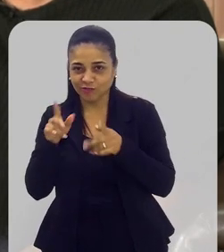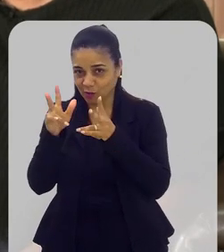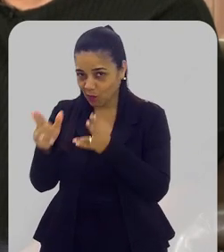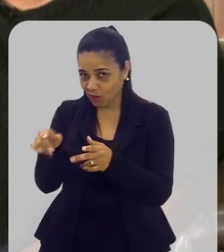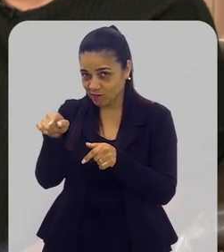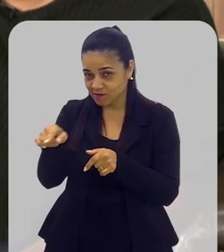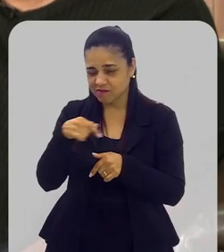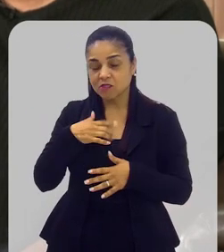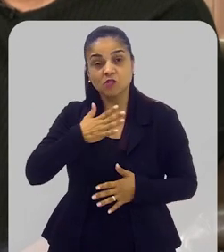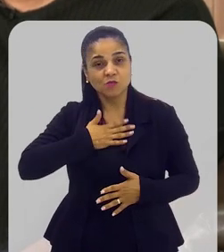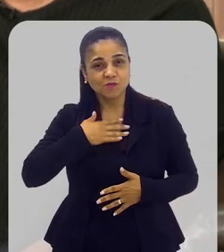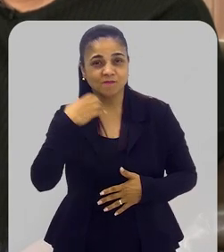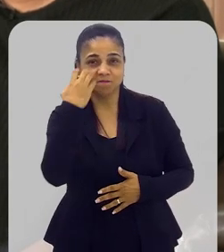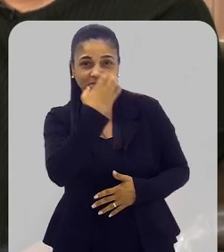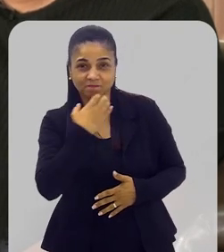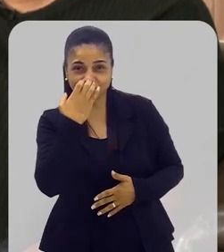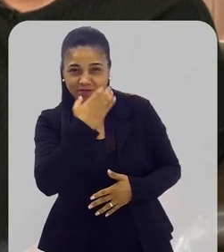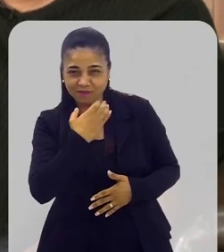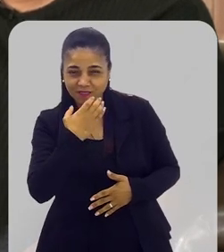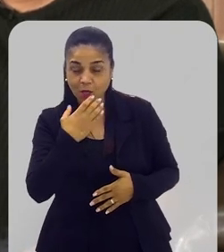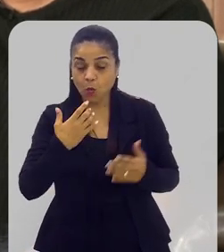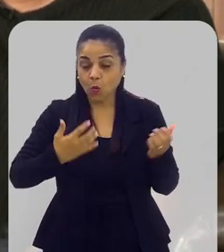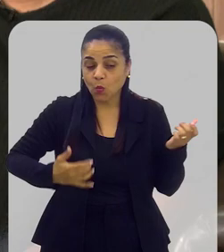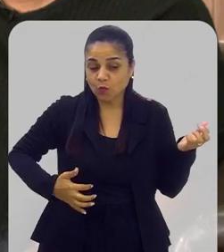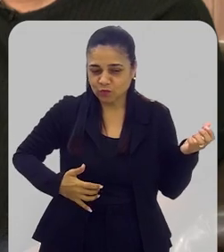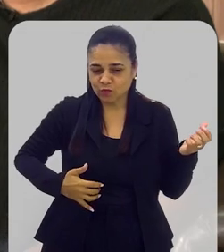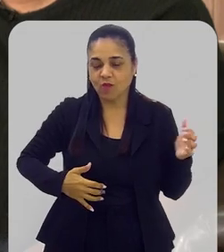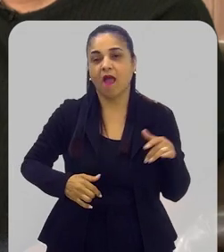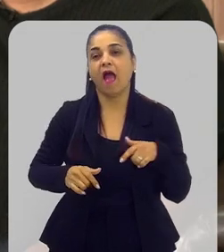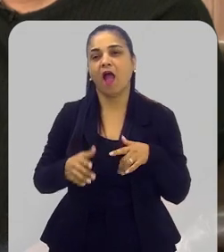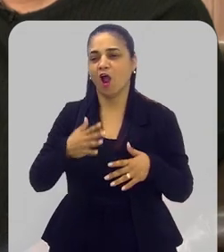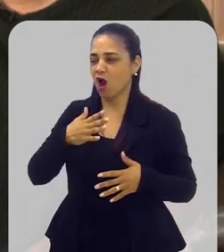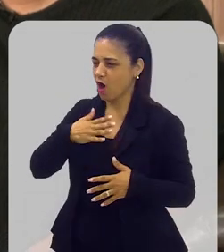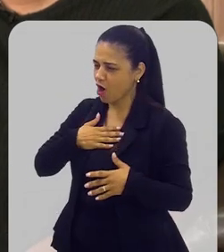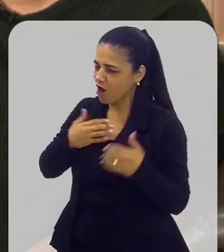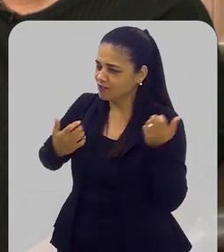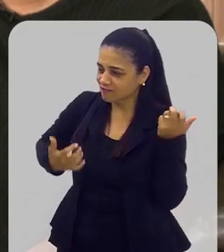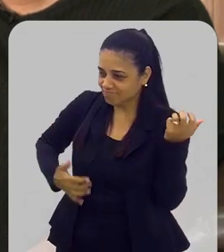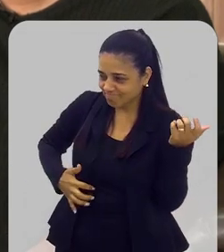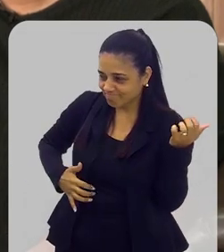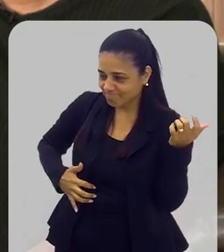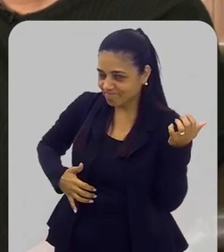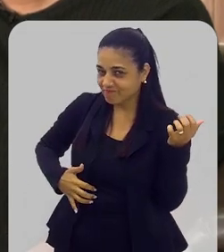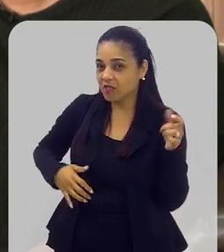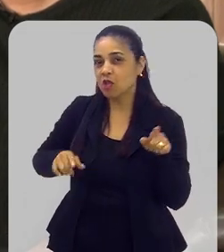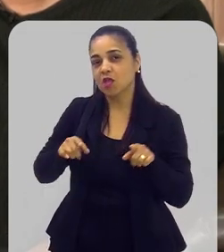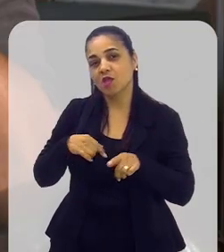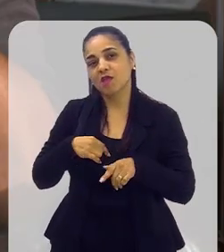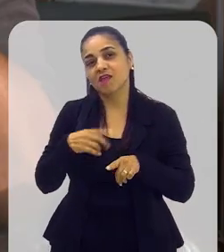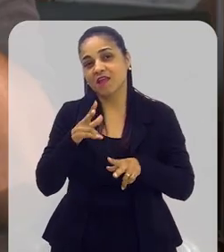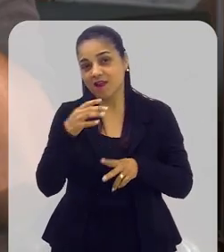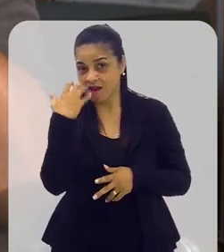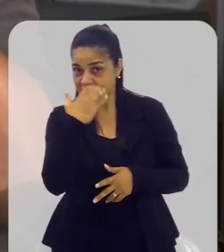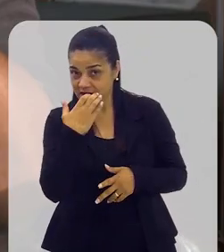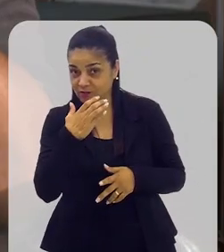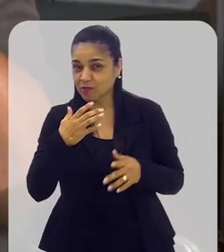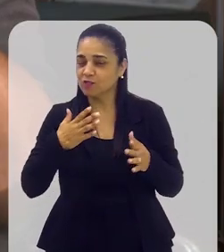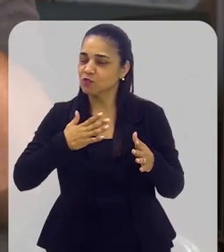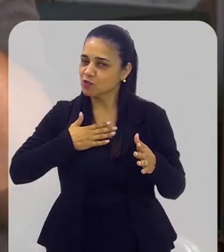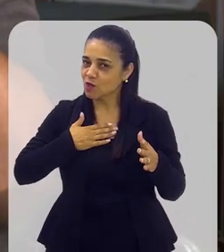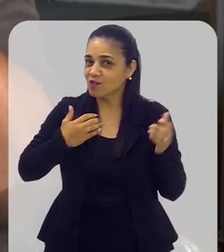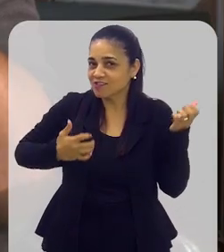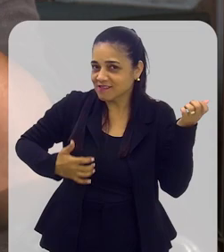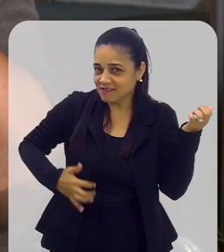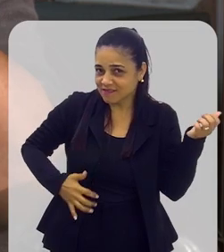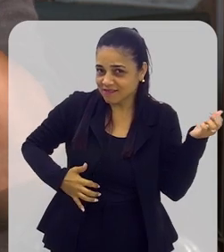só realmente ser mais músico? Gosto mais de tocar. De tocar? É, gosto mais, canto, mas gosto mais de tocar. É, né?